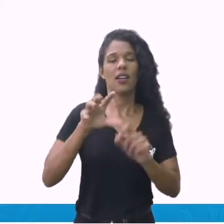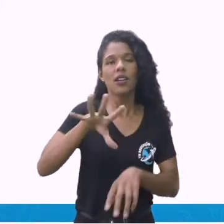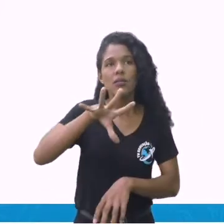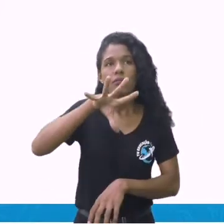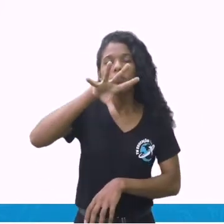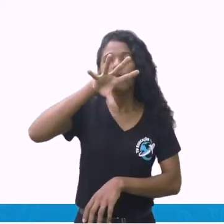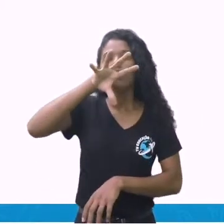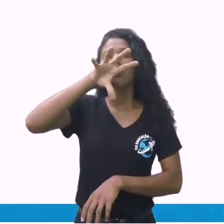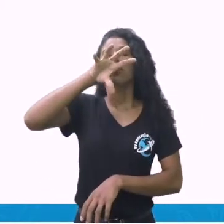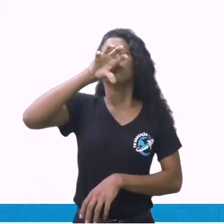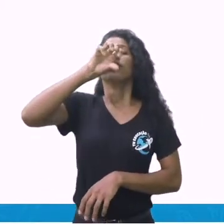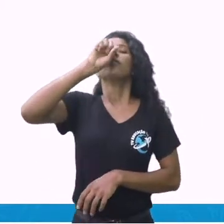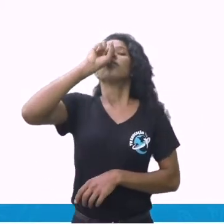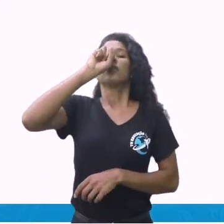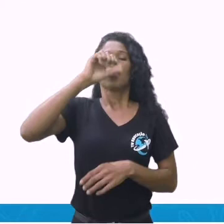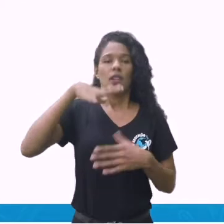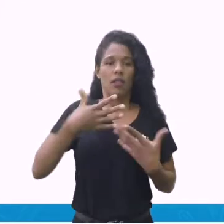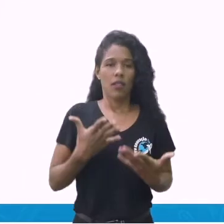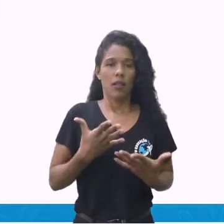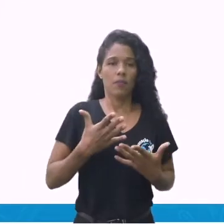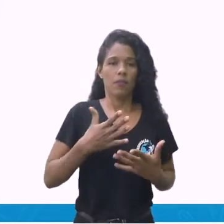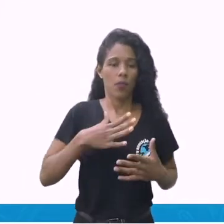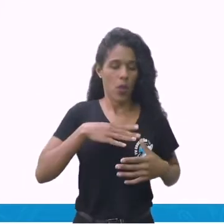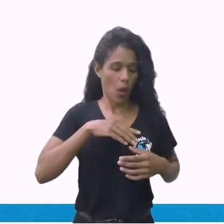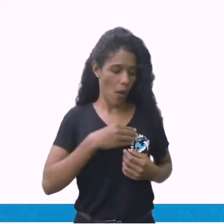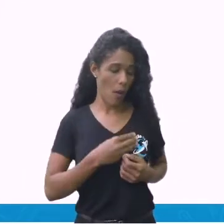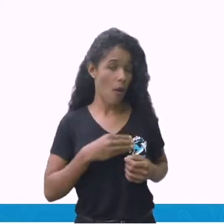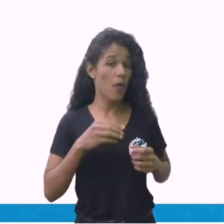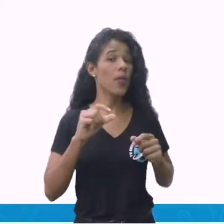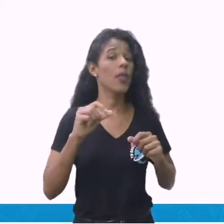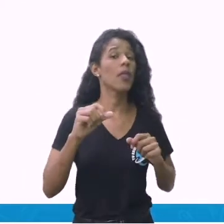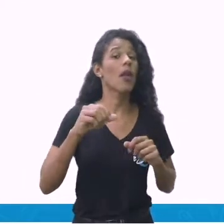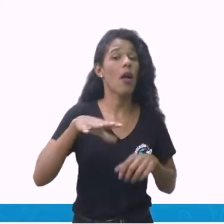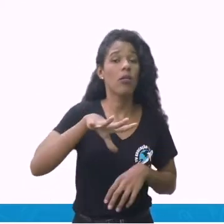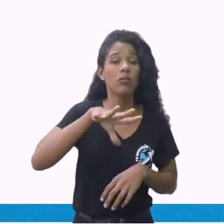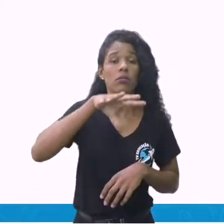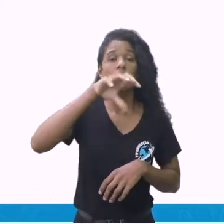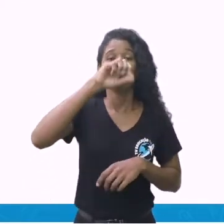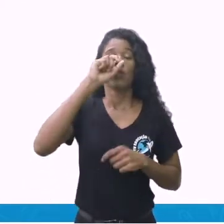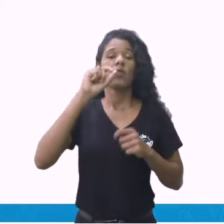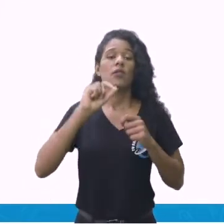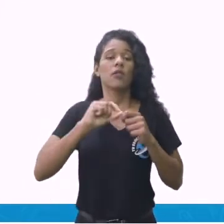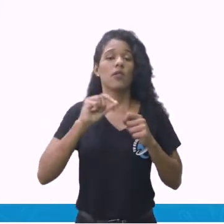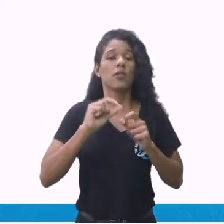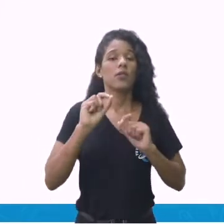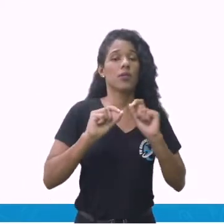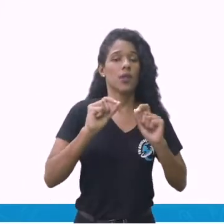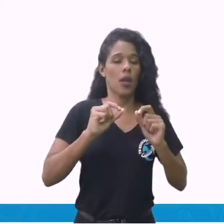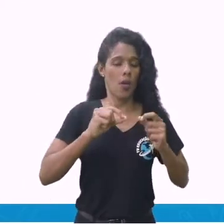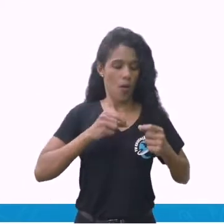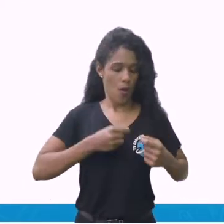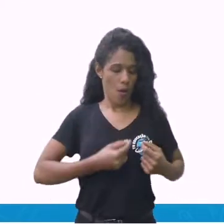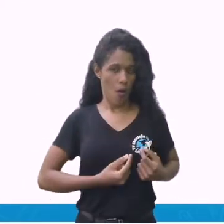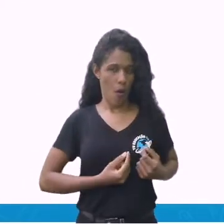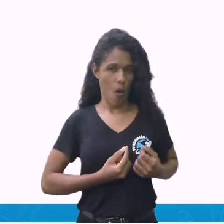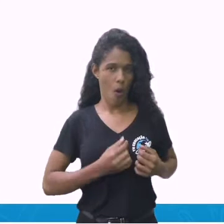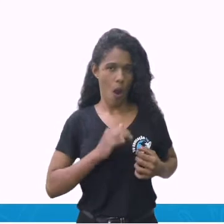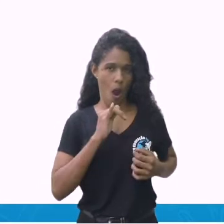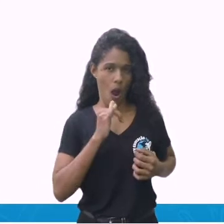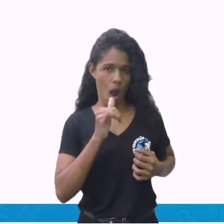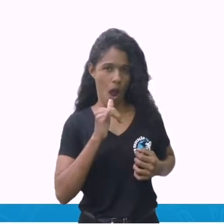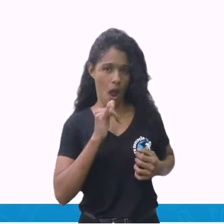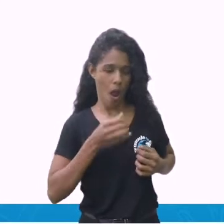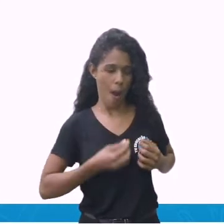tá? Então, o estômago digere, o estômago transforma o alimento em nutriente, logo depois vem